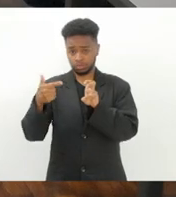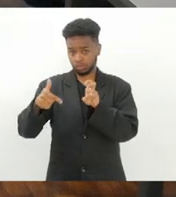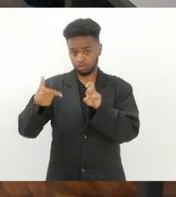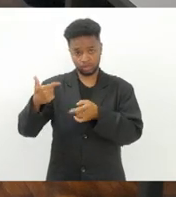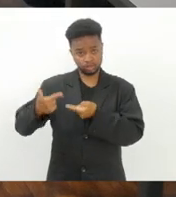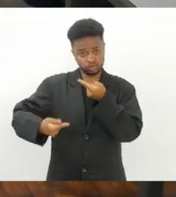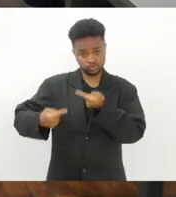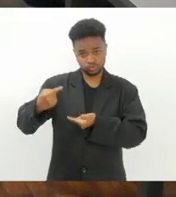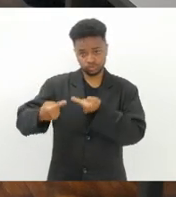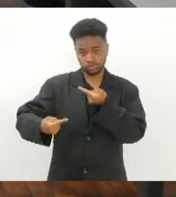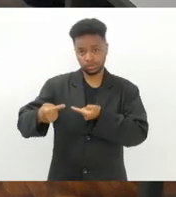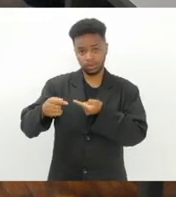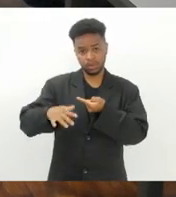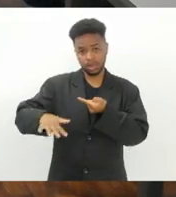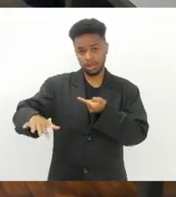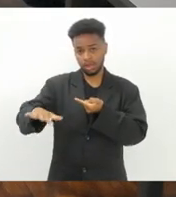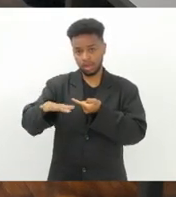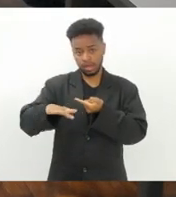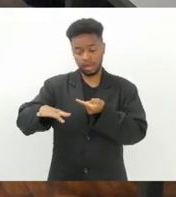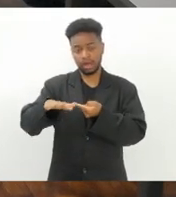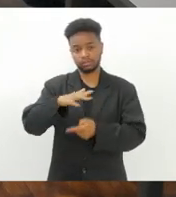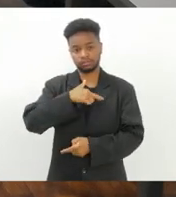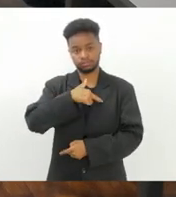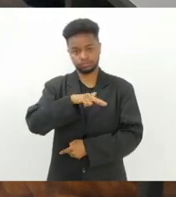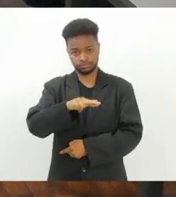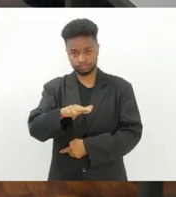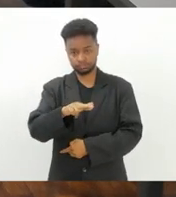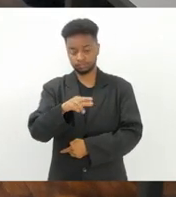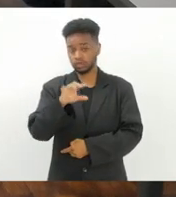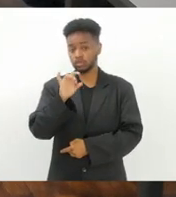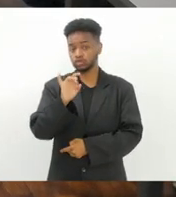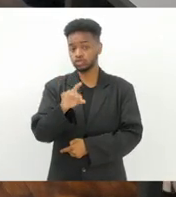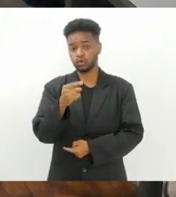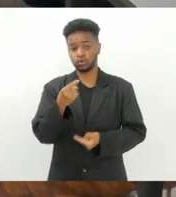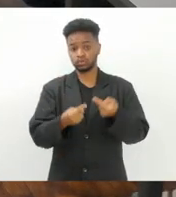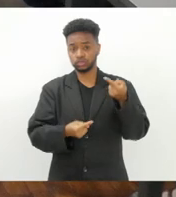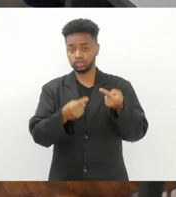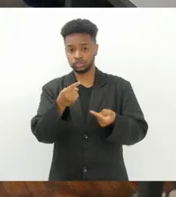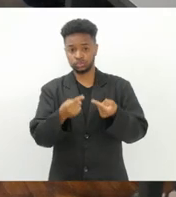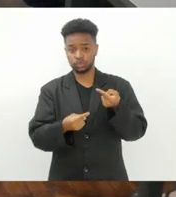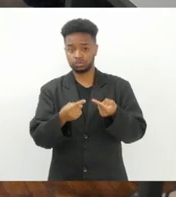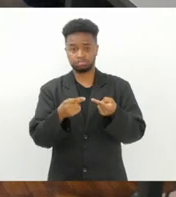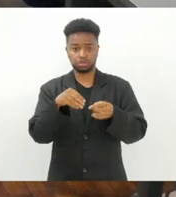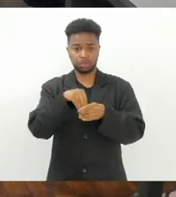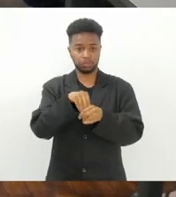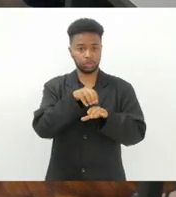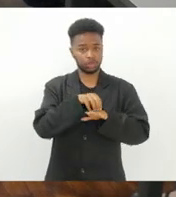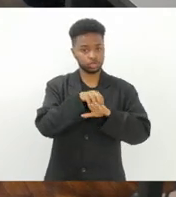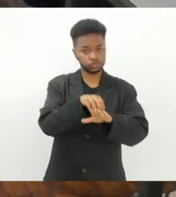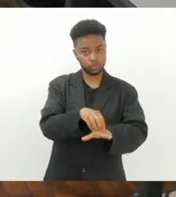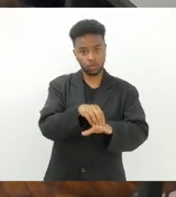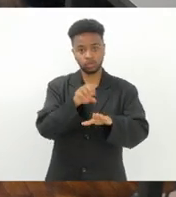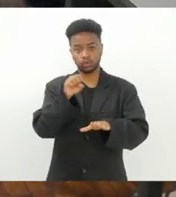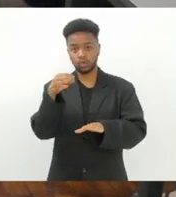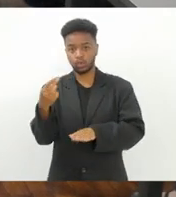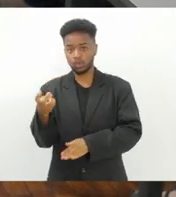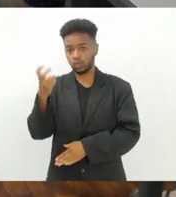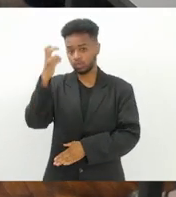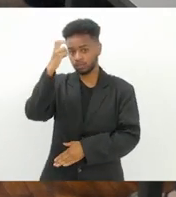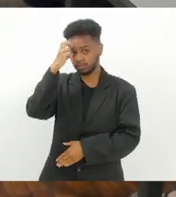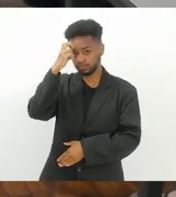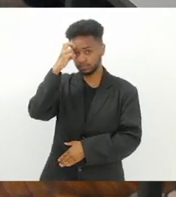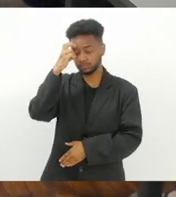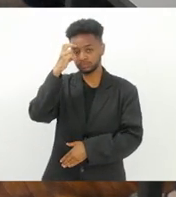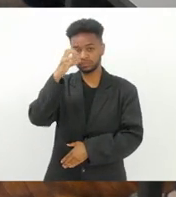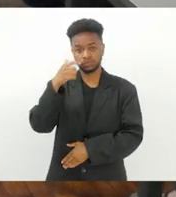na esfera dos equipamentos religiosos. Geralmente é discutido a questão dos equipamentos de transporte ou cultura. Não é